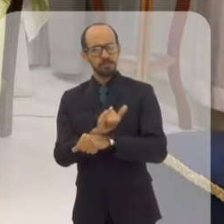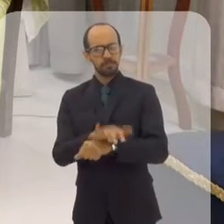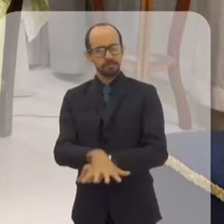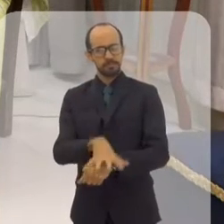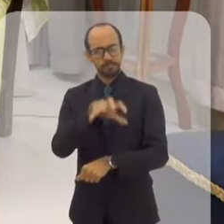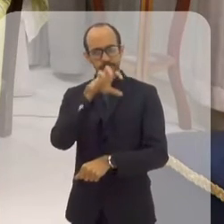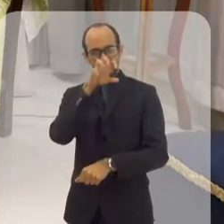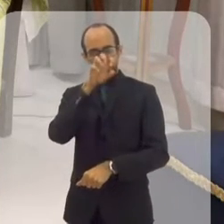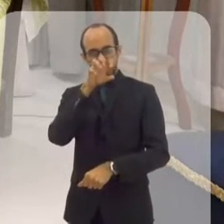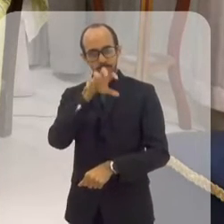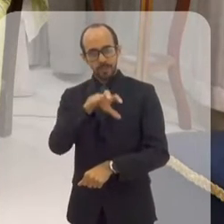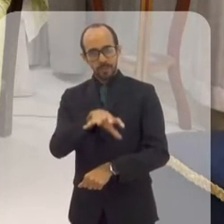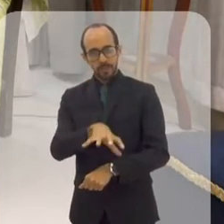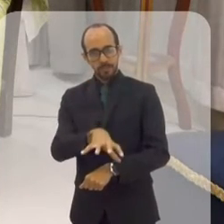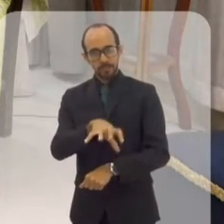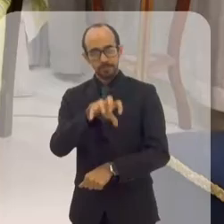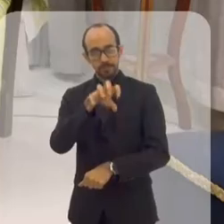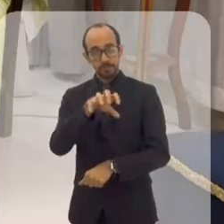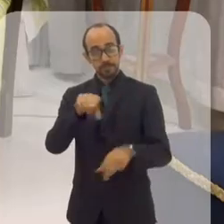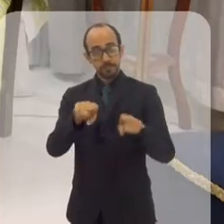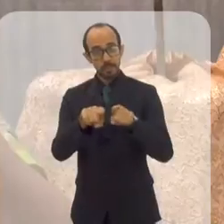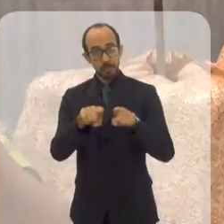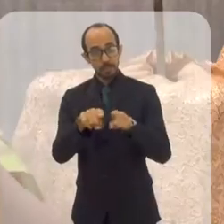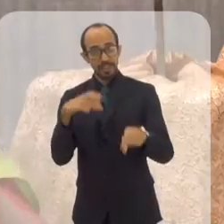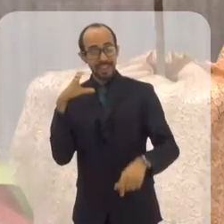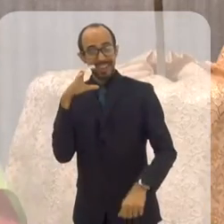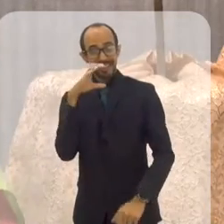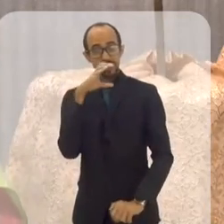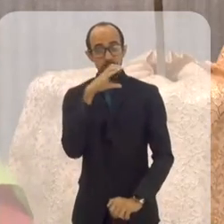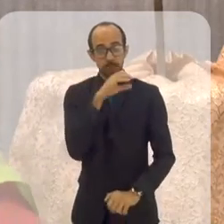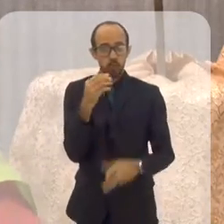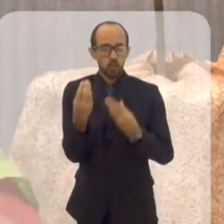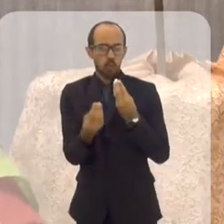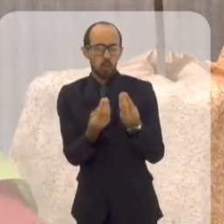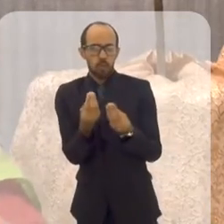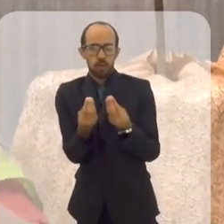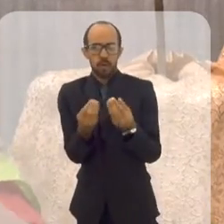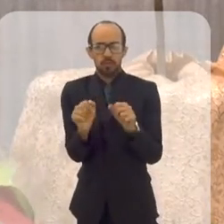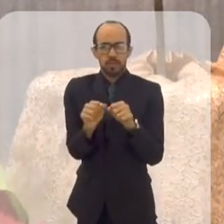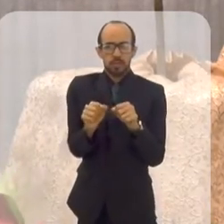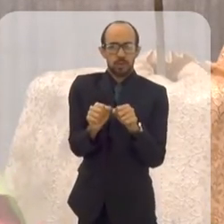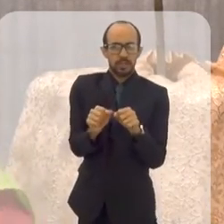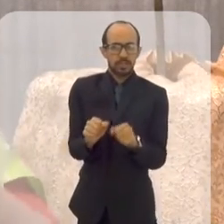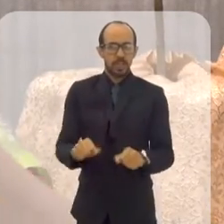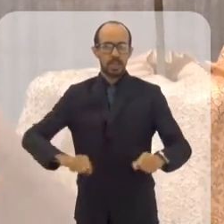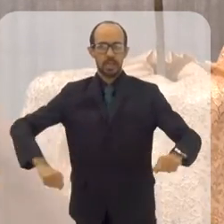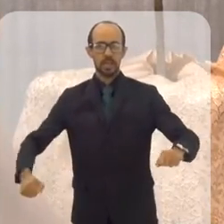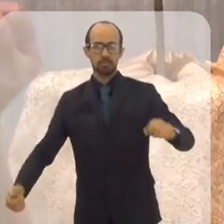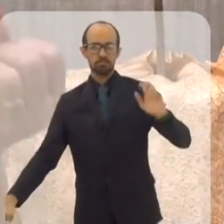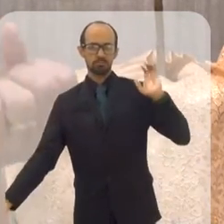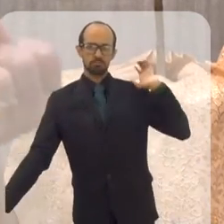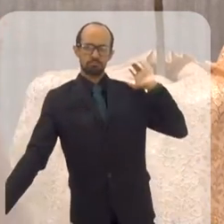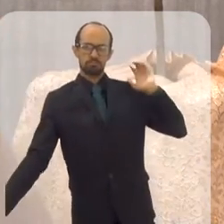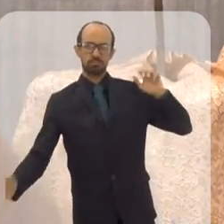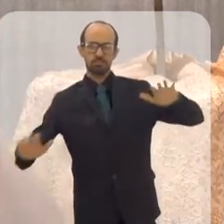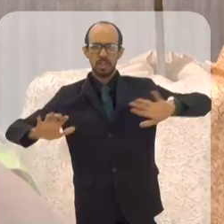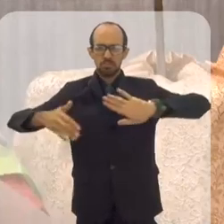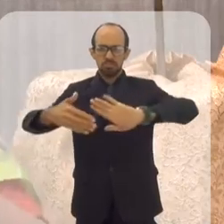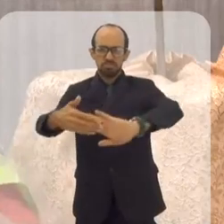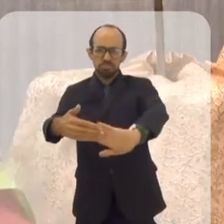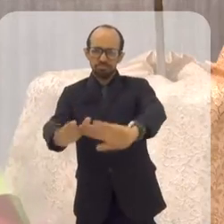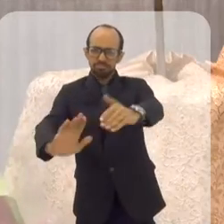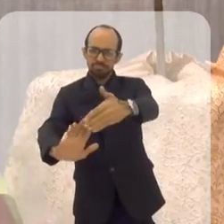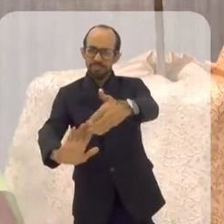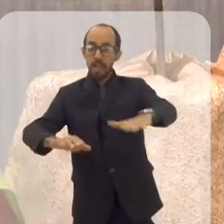respiração tem as atividades de aquecimento que é para que você depois possa fazer as práticas sem